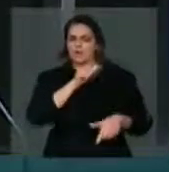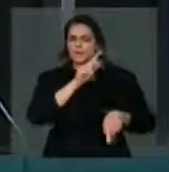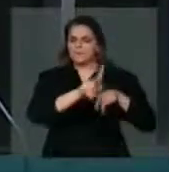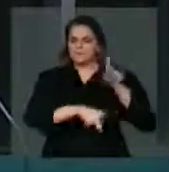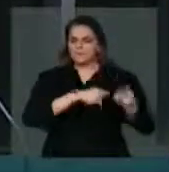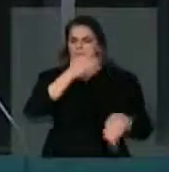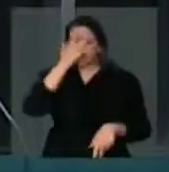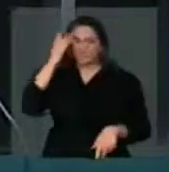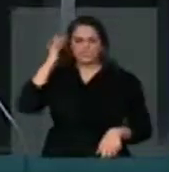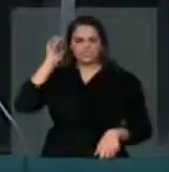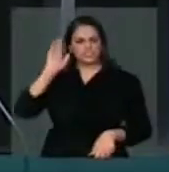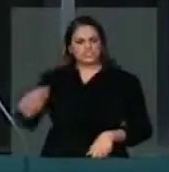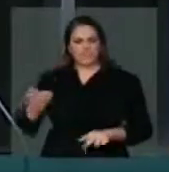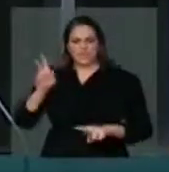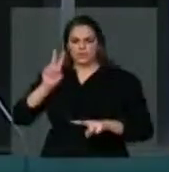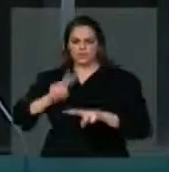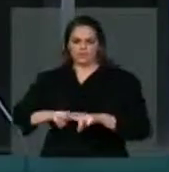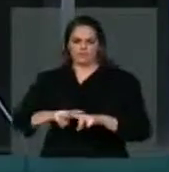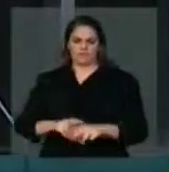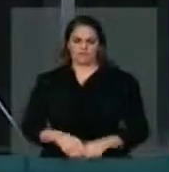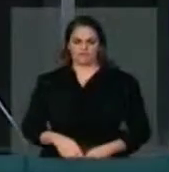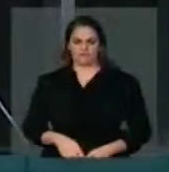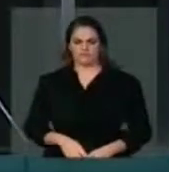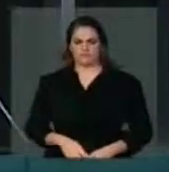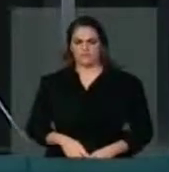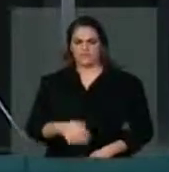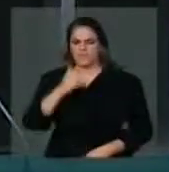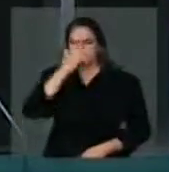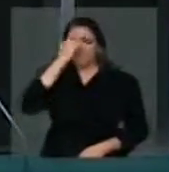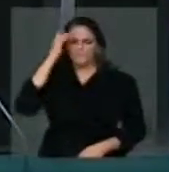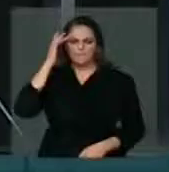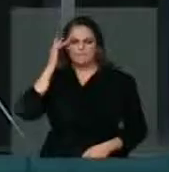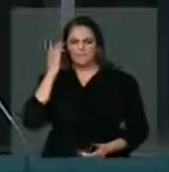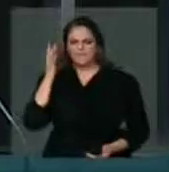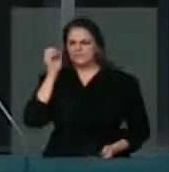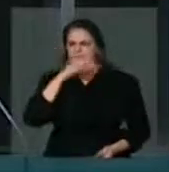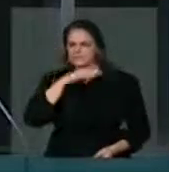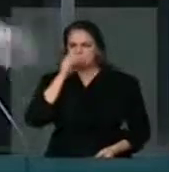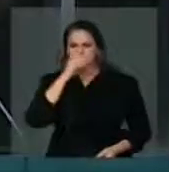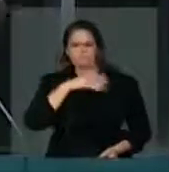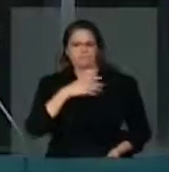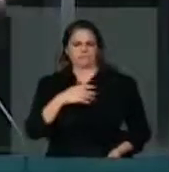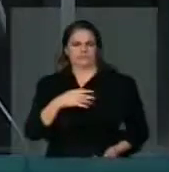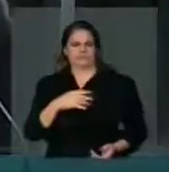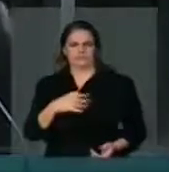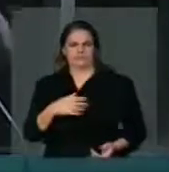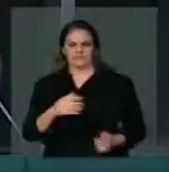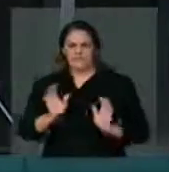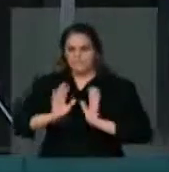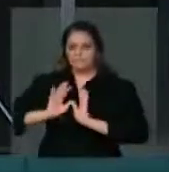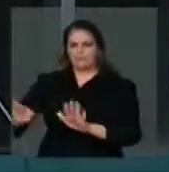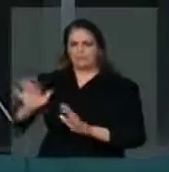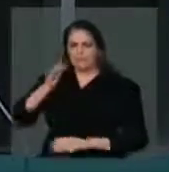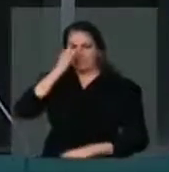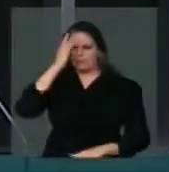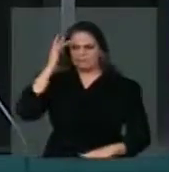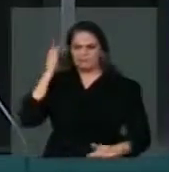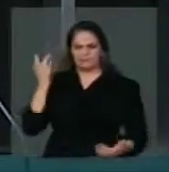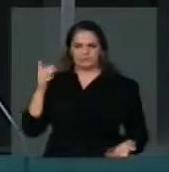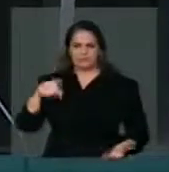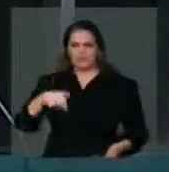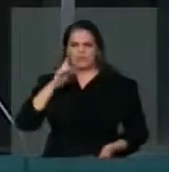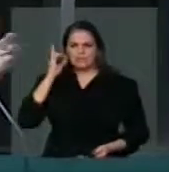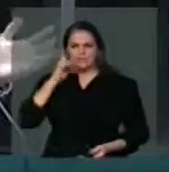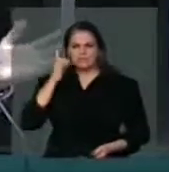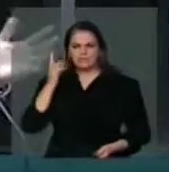público iria direto para a cadeia. Gente que tripudiou deputados, que derrubou parlamentar na entrada desta